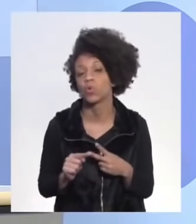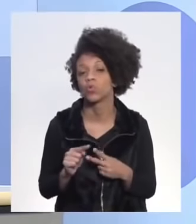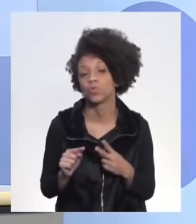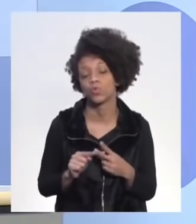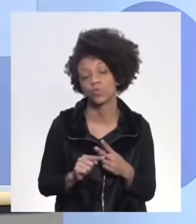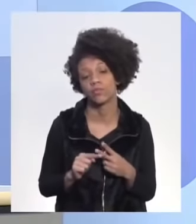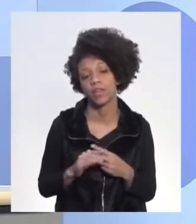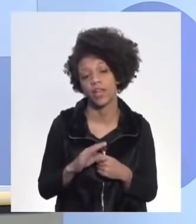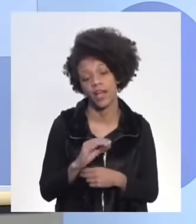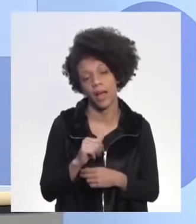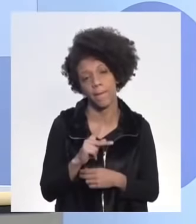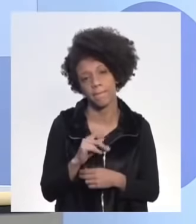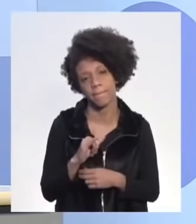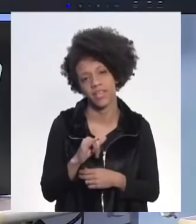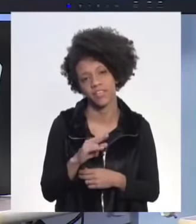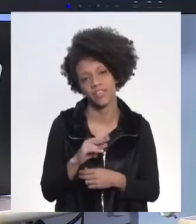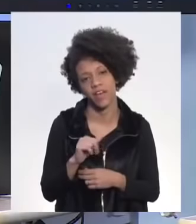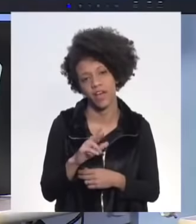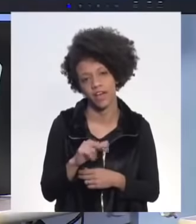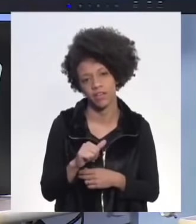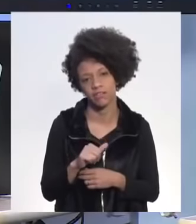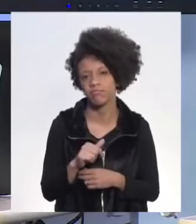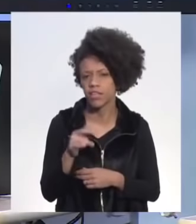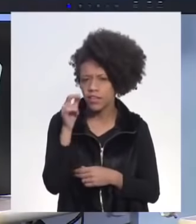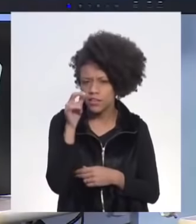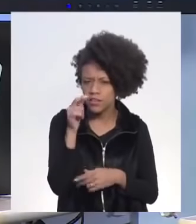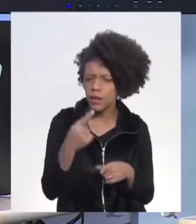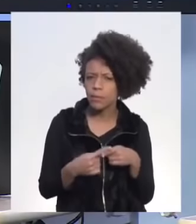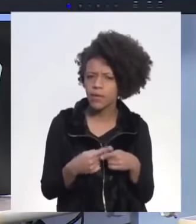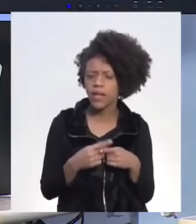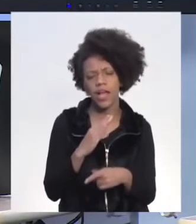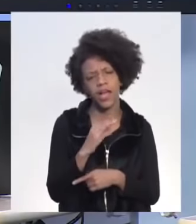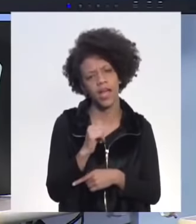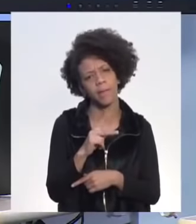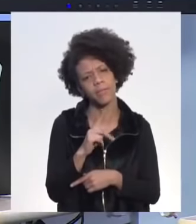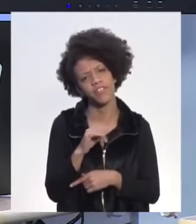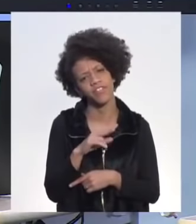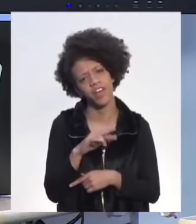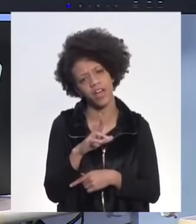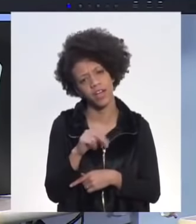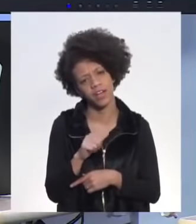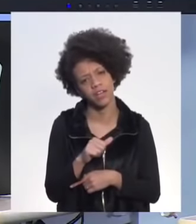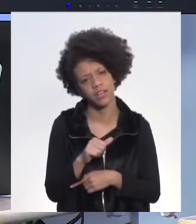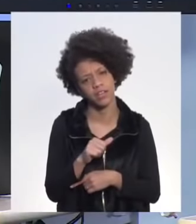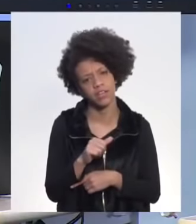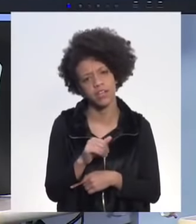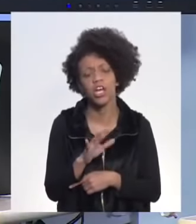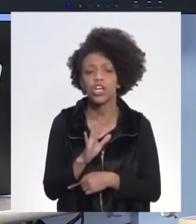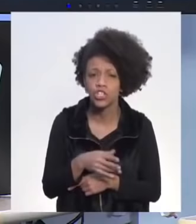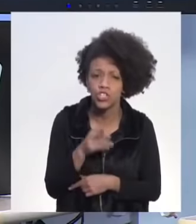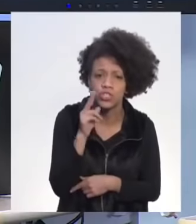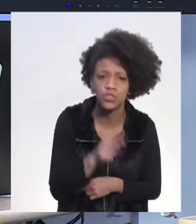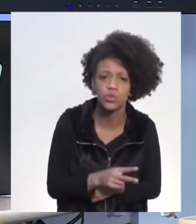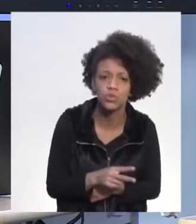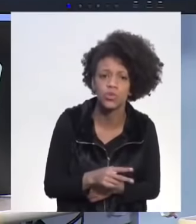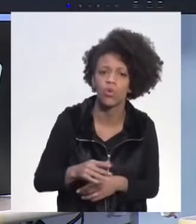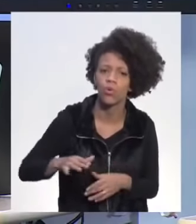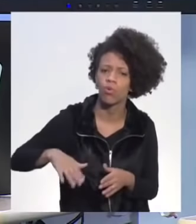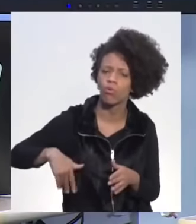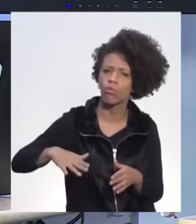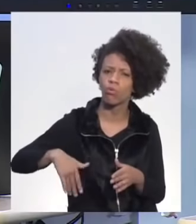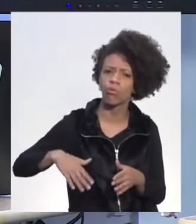vem capivaras. Capivara achei interessante, porque capivara, na verdade, vocês fizeram até eu me lembrar, já vi capivara no Rio, agora não